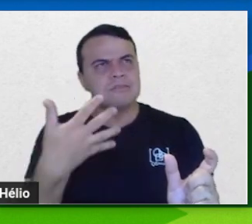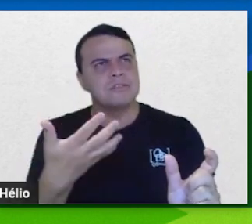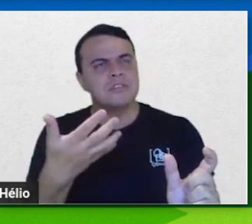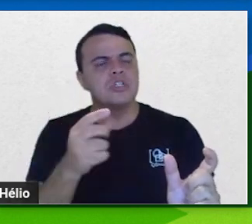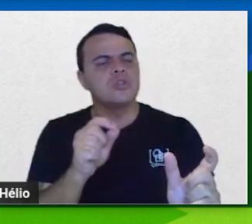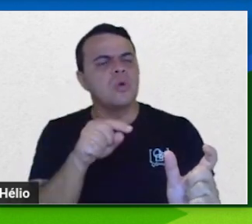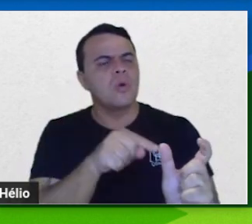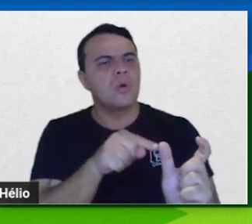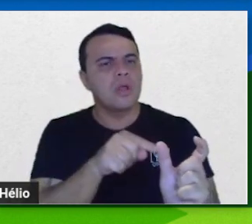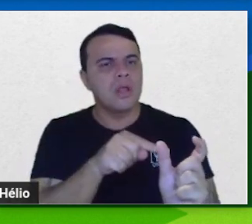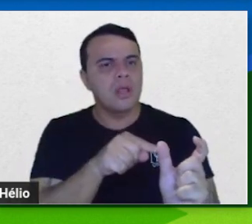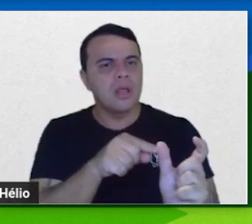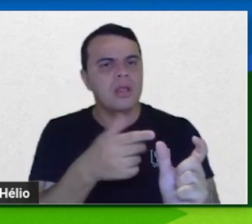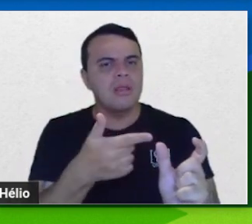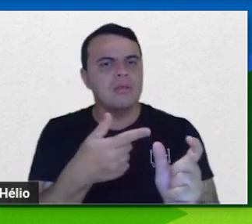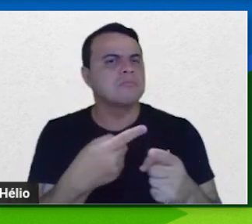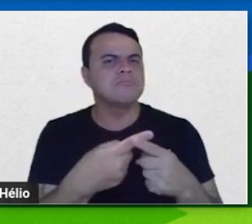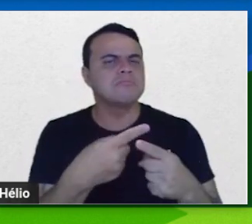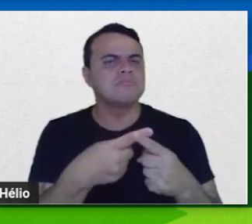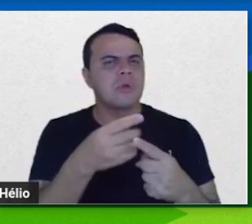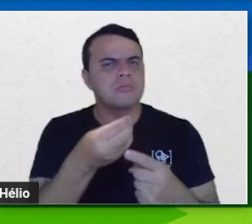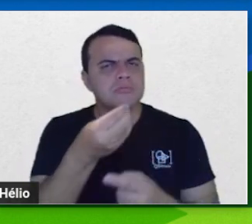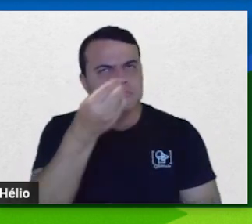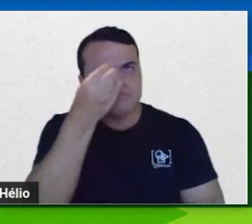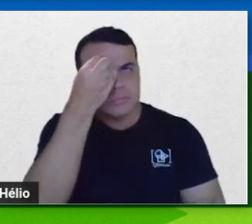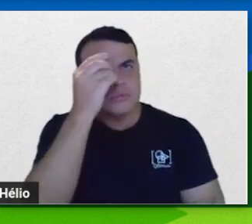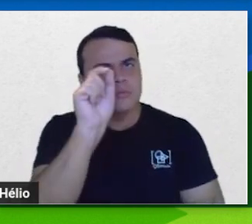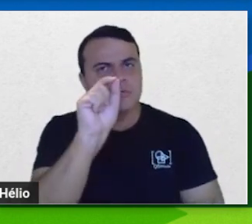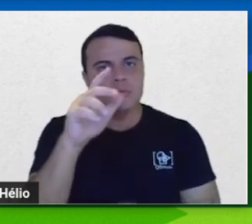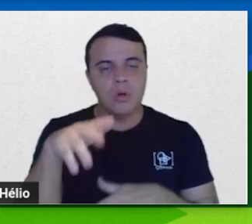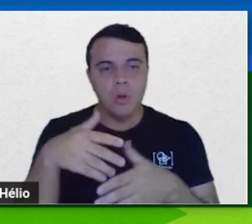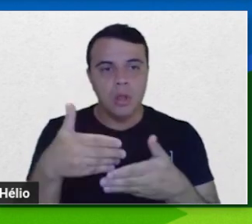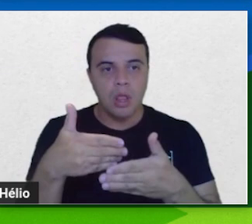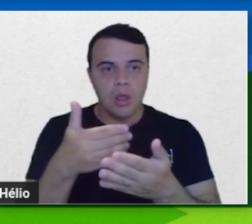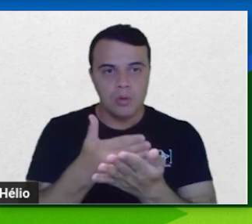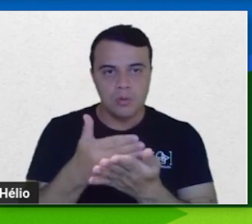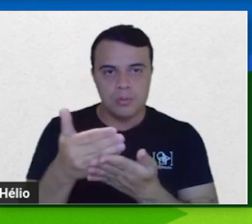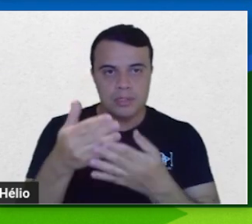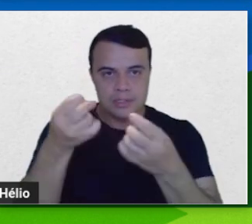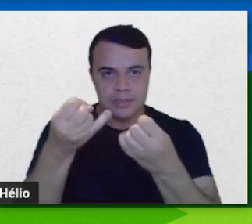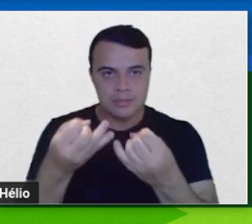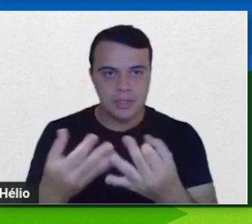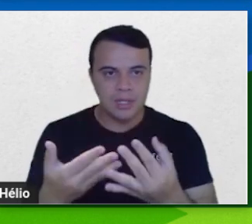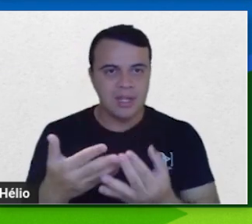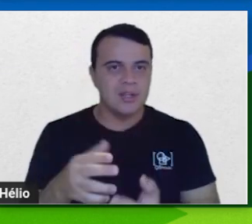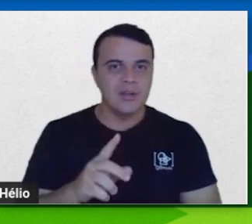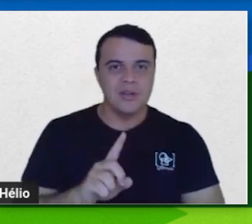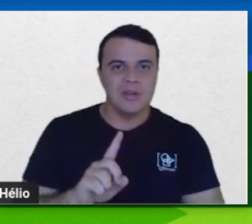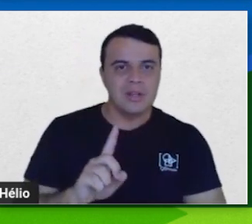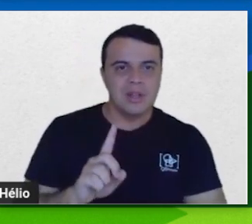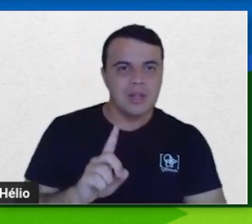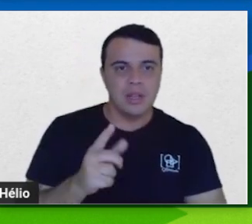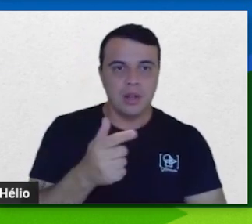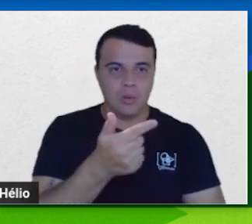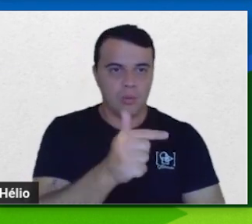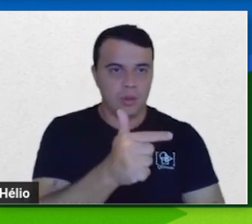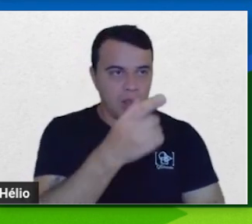se passa na cabeça, né? Eu vou começar falando, então, o que não é